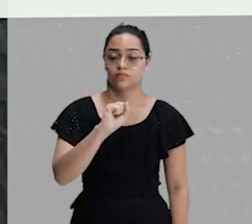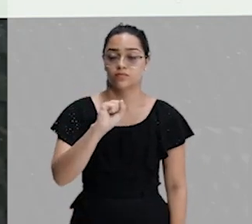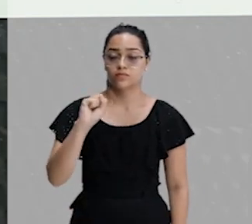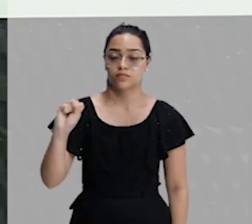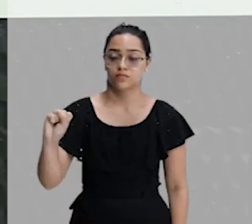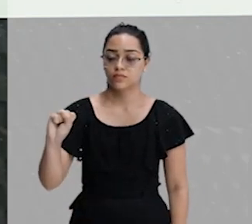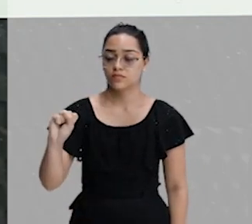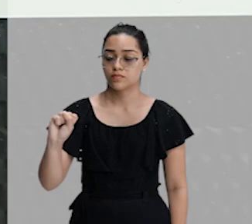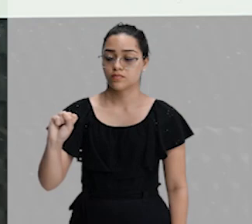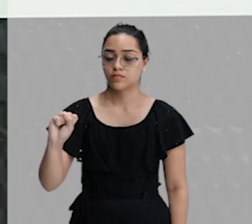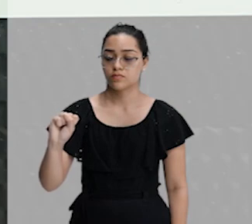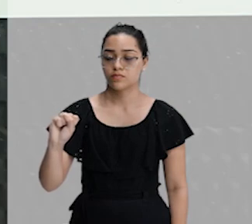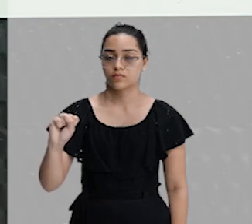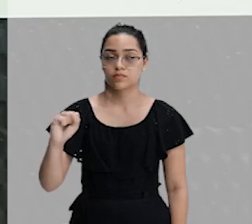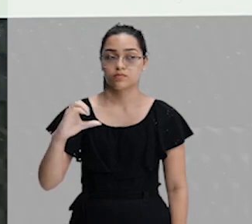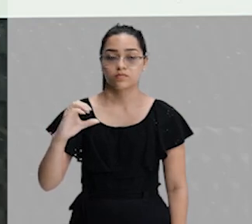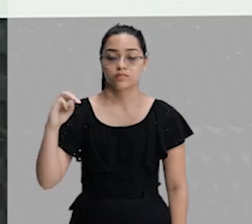288